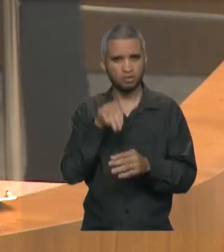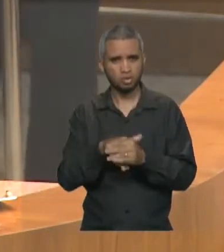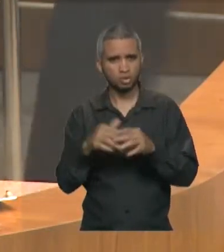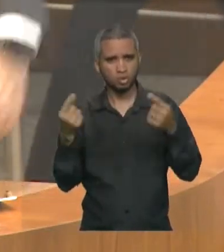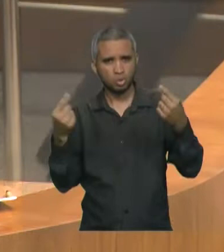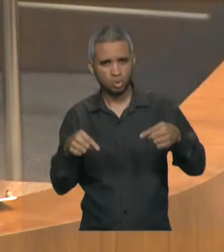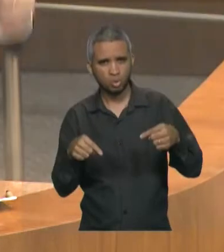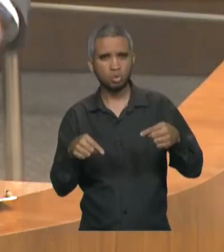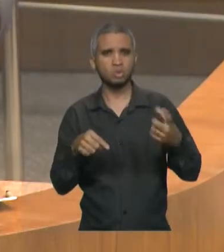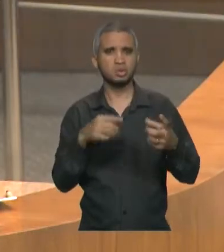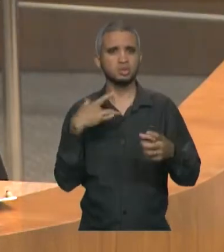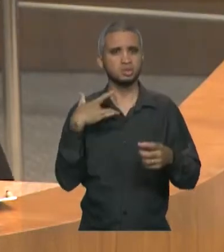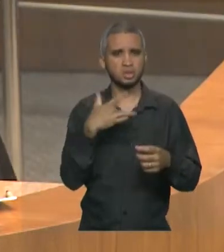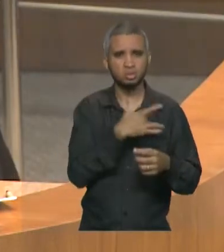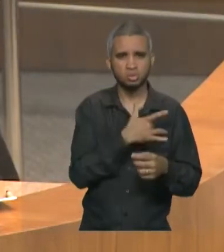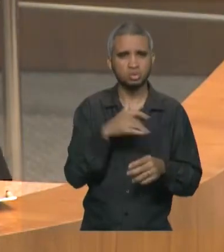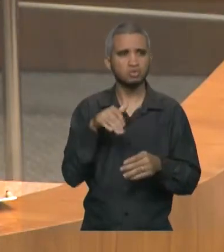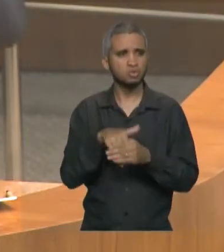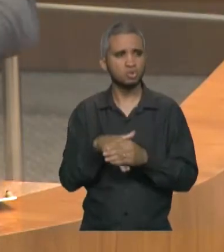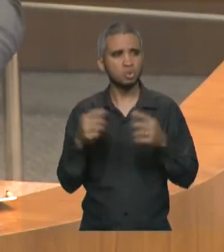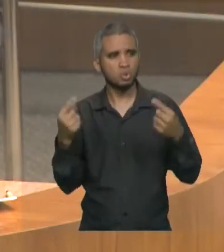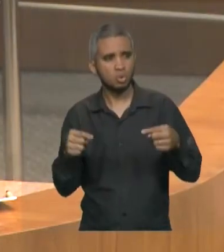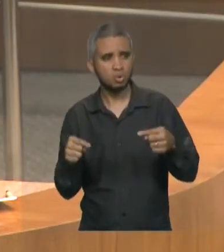isso e aquilo? Cadê a nomeação